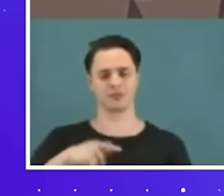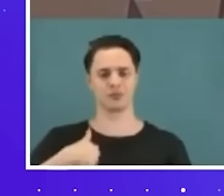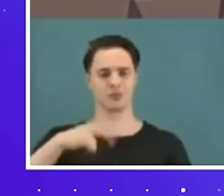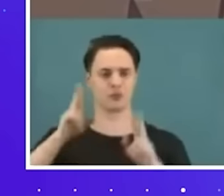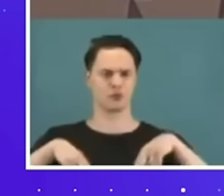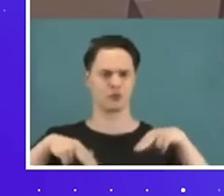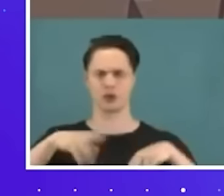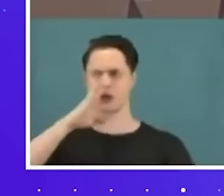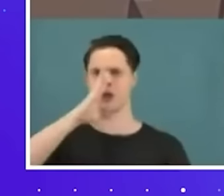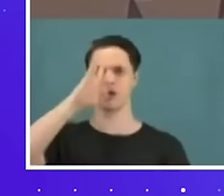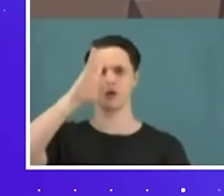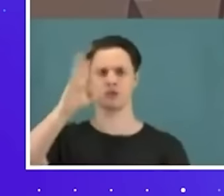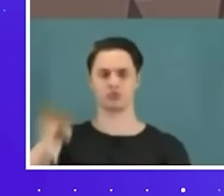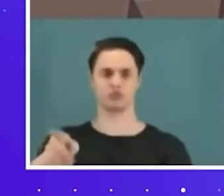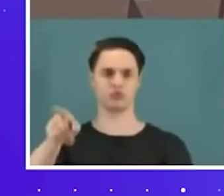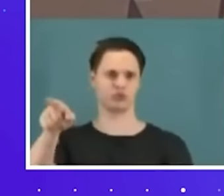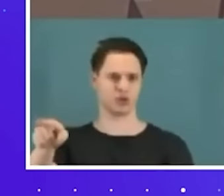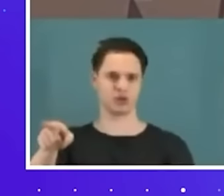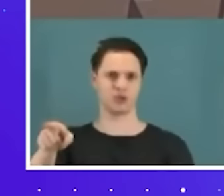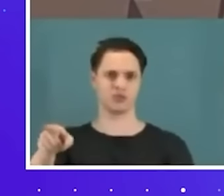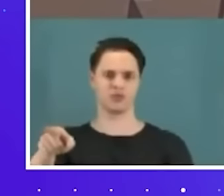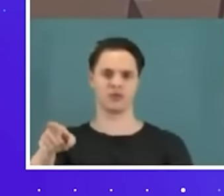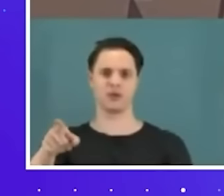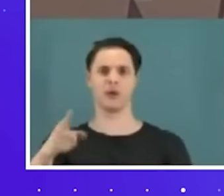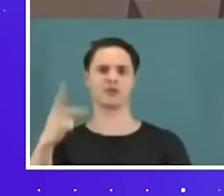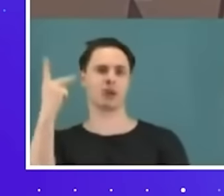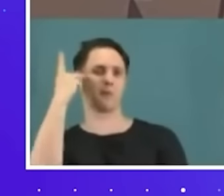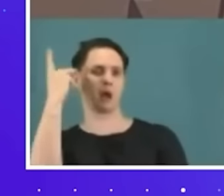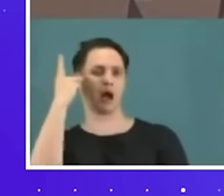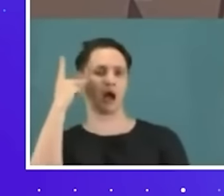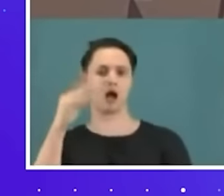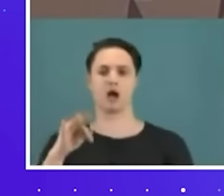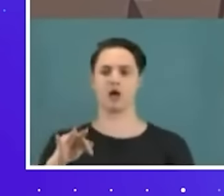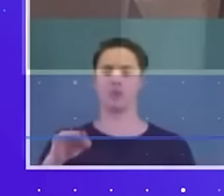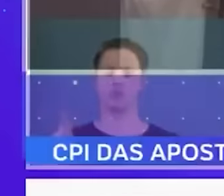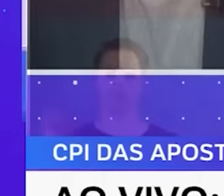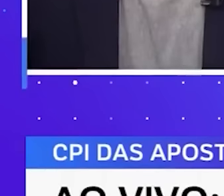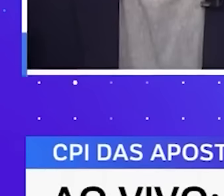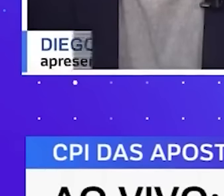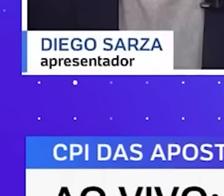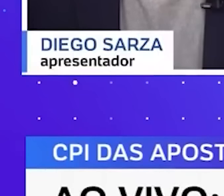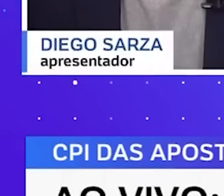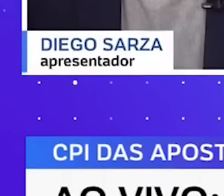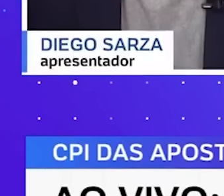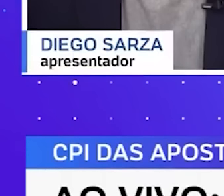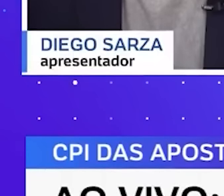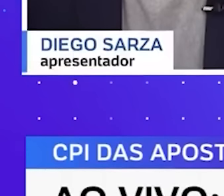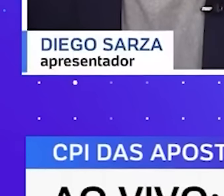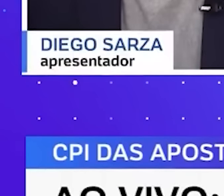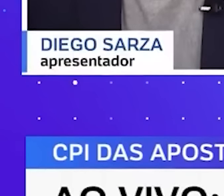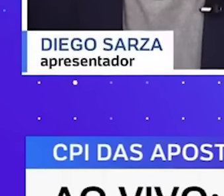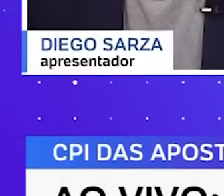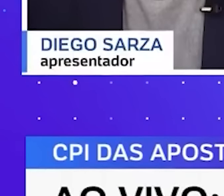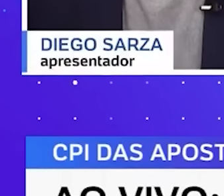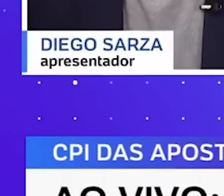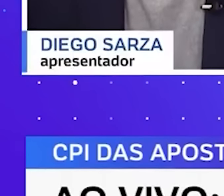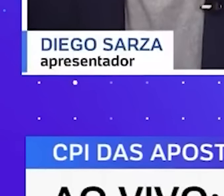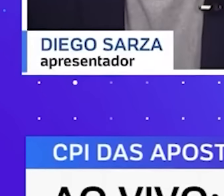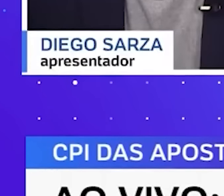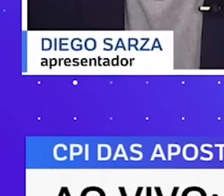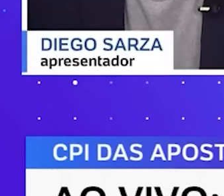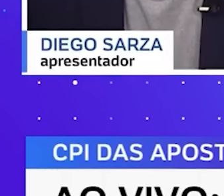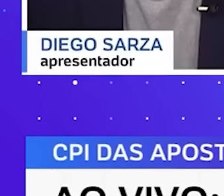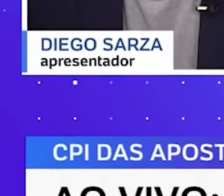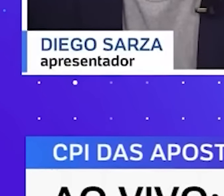eh da CPI vamos chamar então presidente da Comissão o senador Jorge cachurro sacamoto o